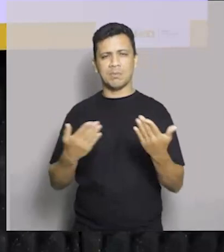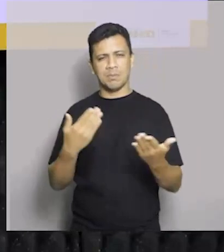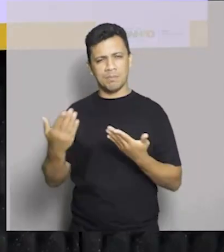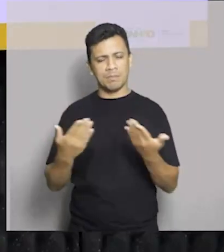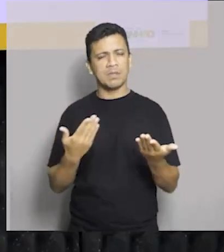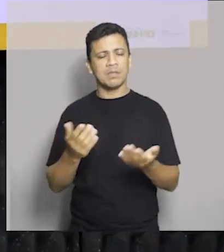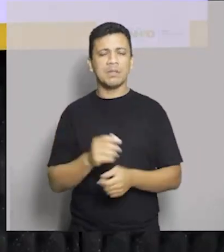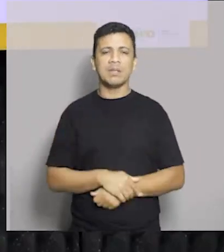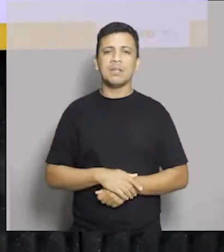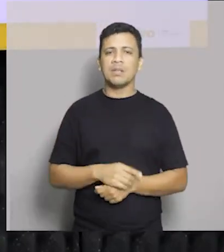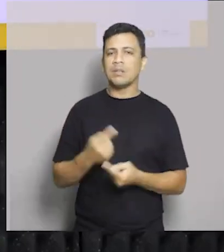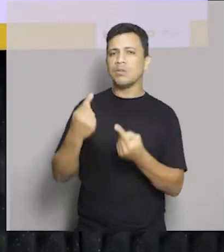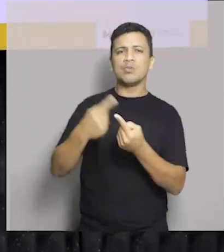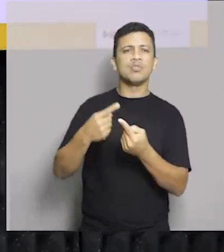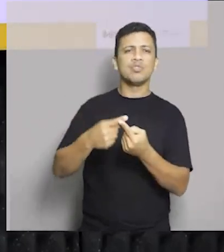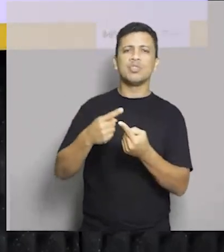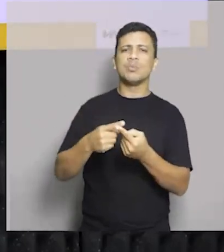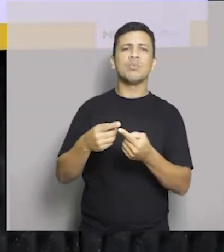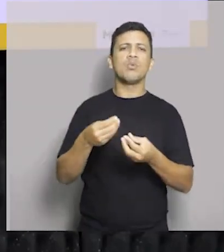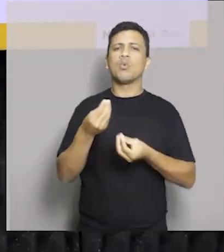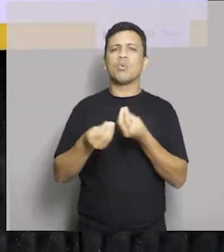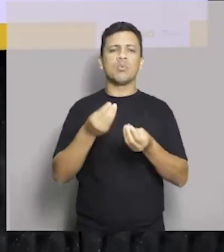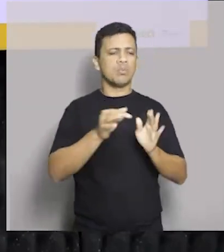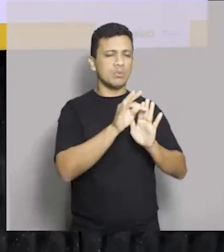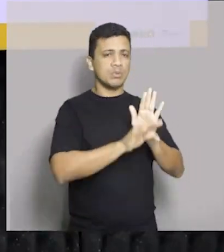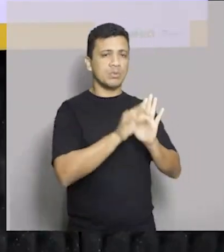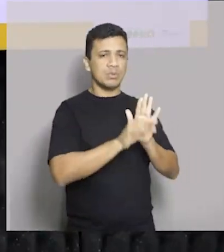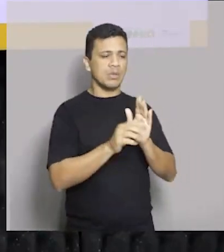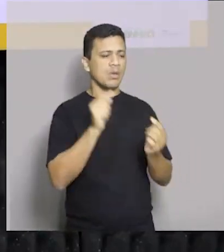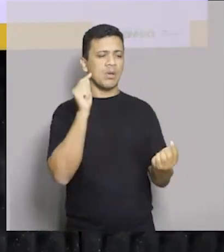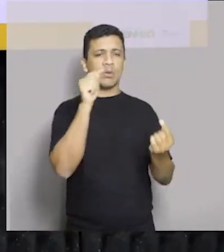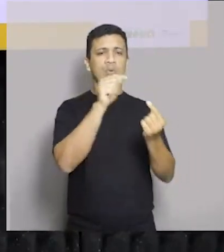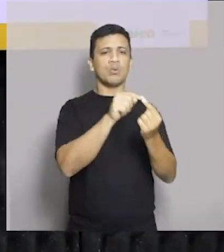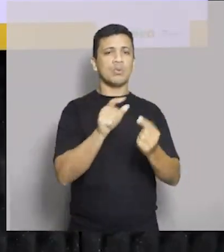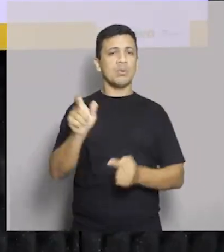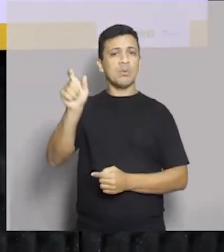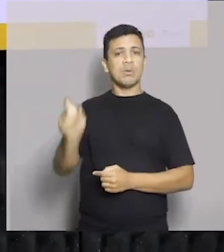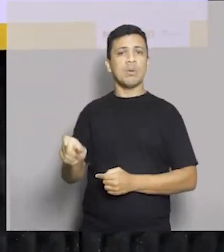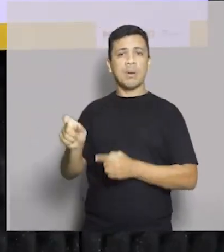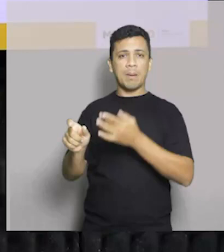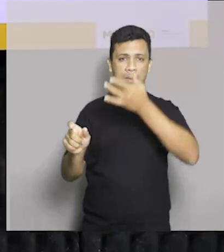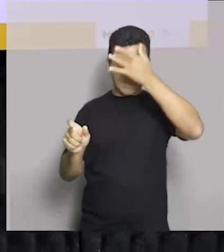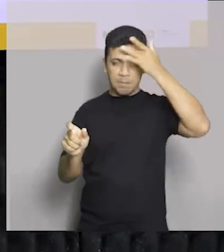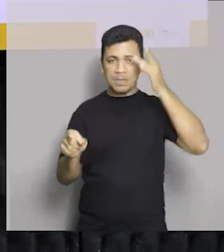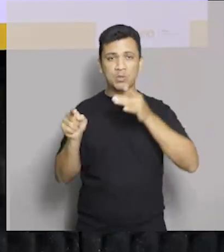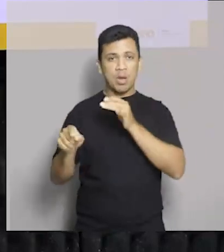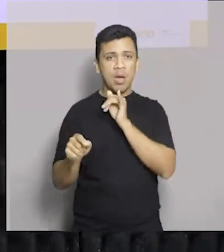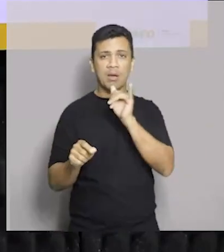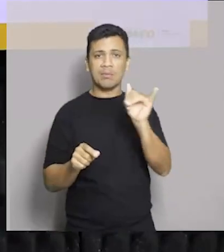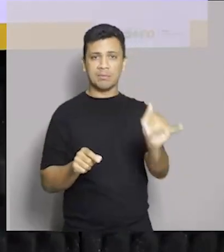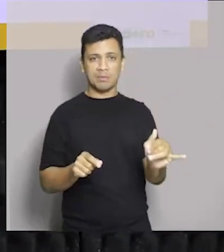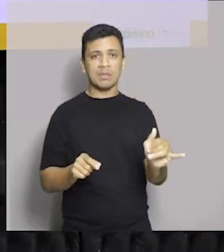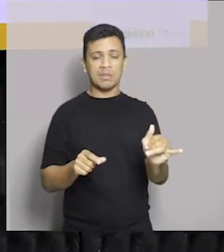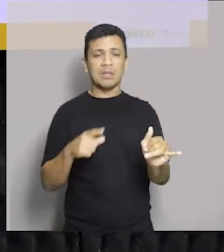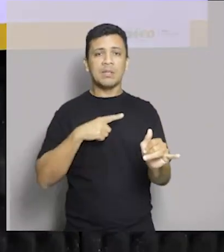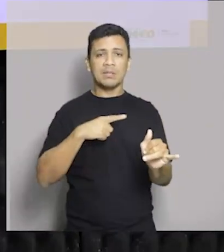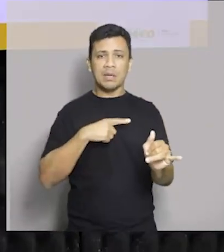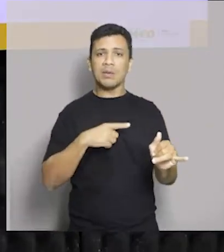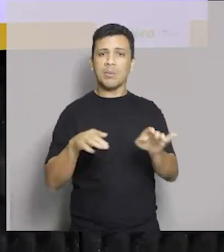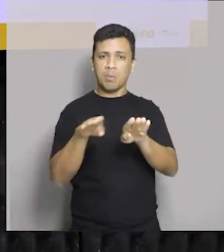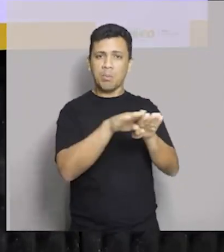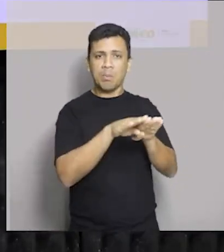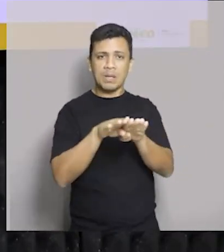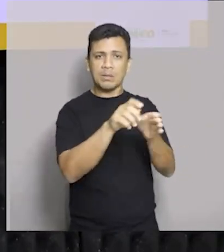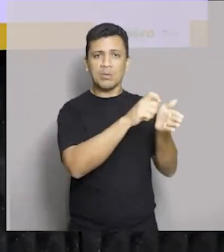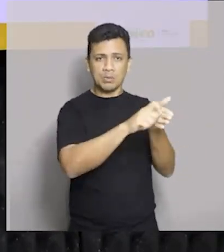são classificados com base na intenção do comunicador. Então, quando você escolhe escrever um texto em um padrão, você